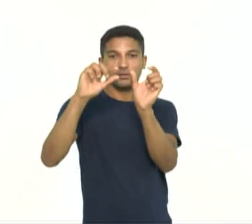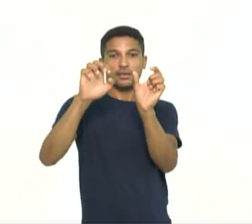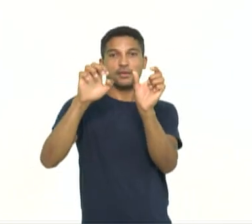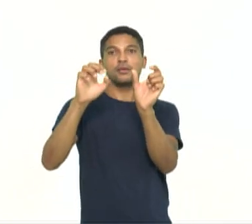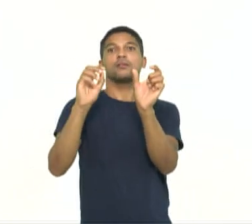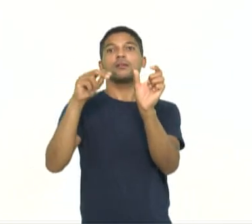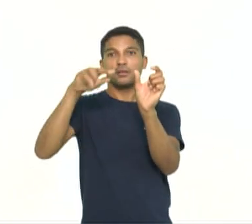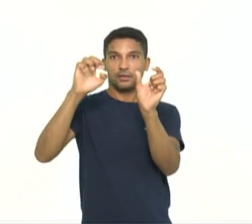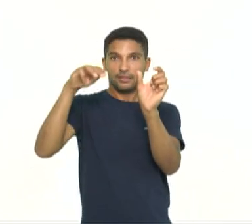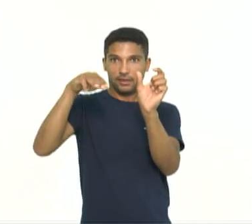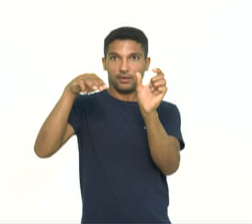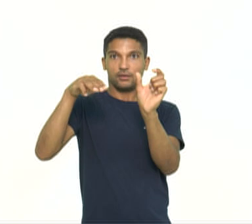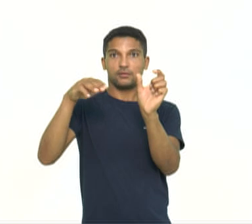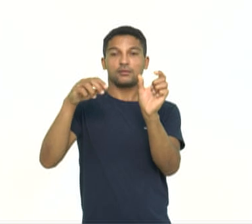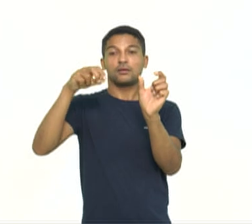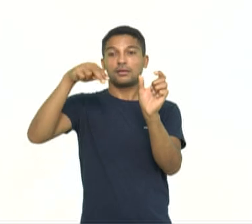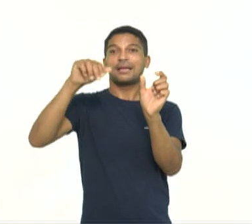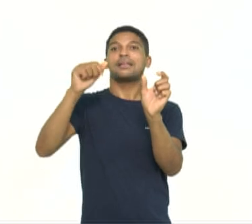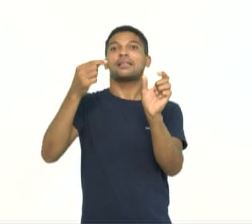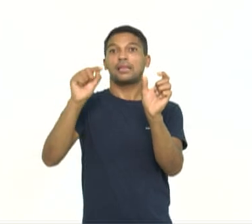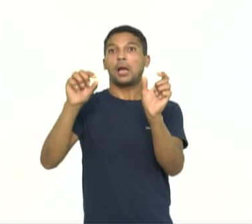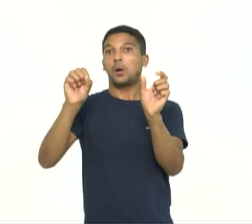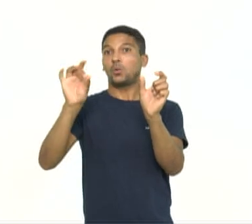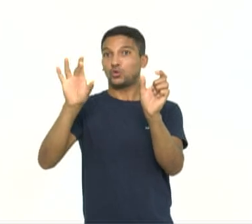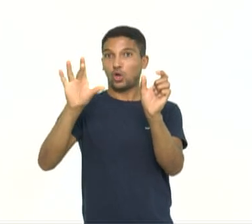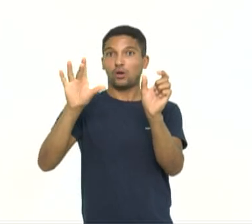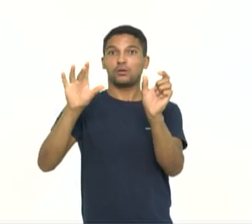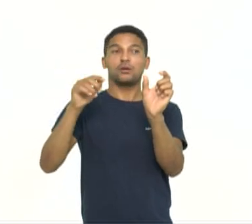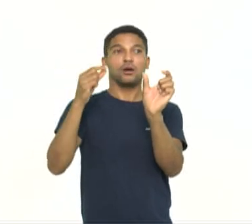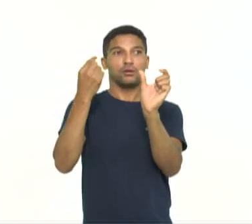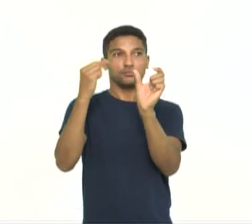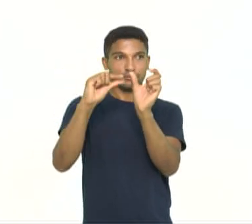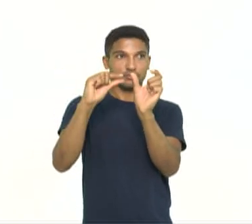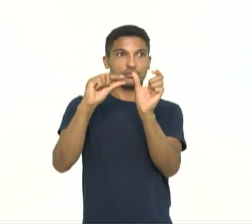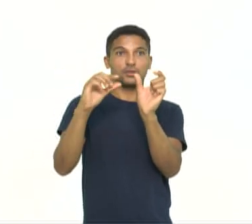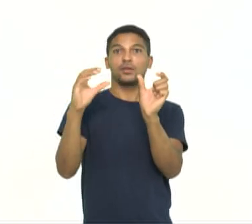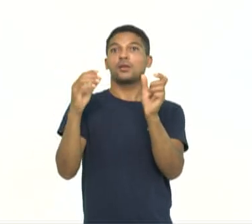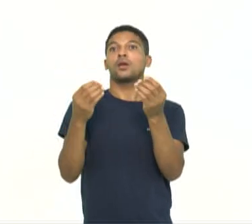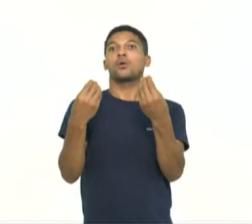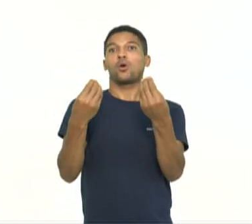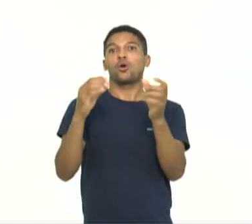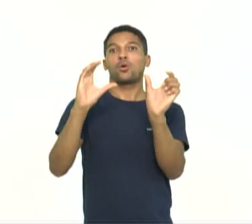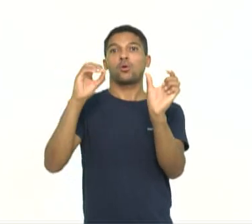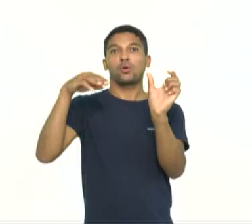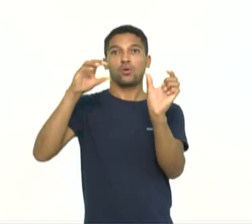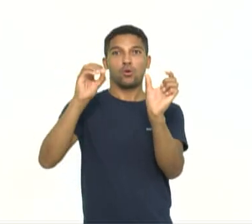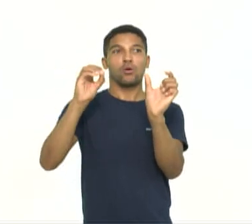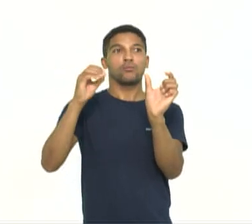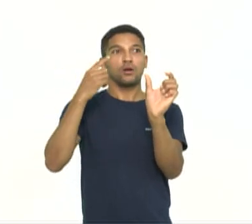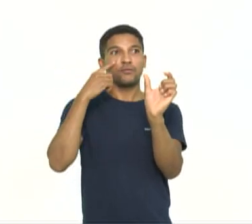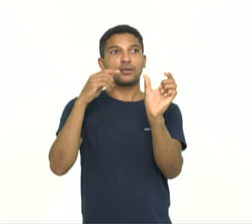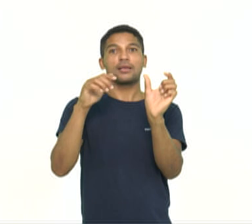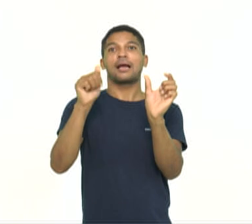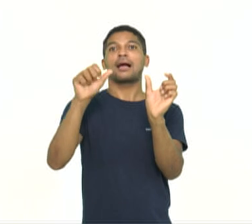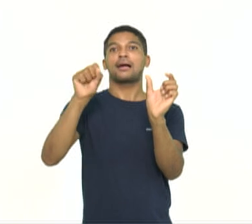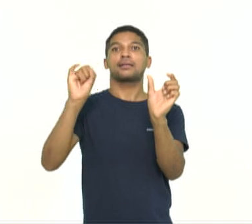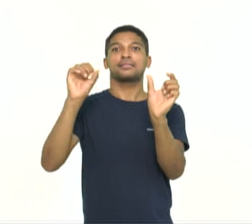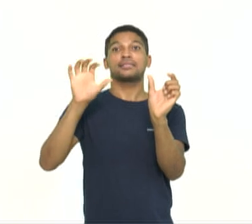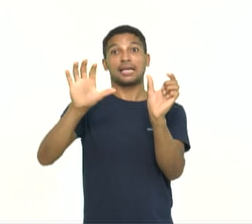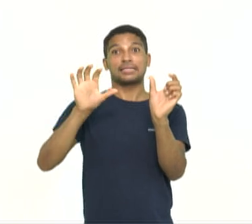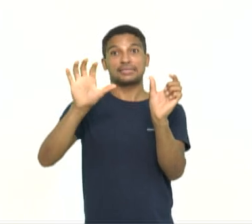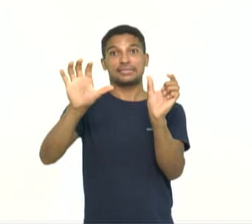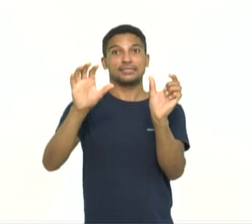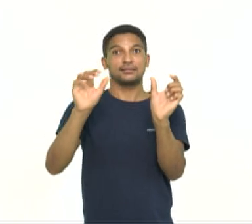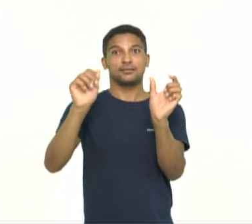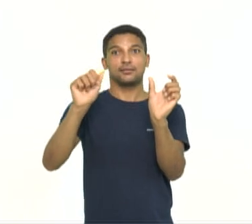também, né? Eu posso ter também não só, como, assim, como, né? Então, não só falei, como também gritei,